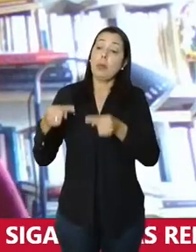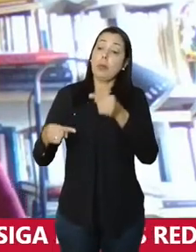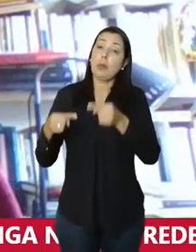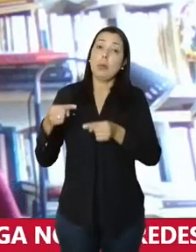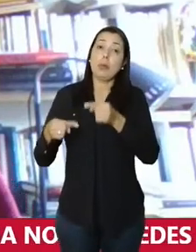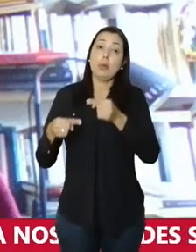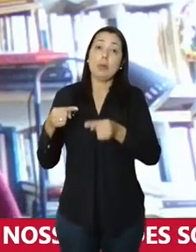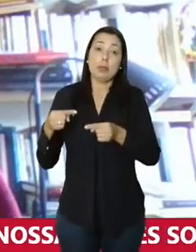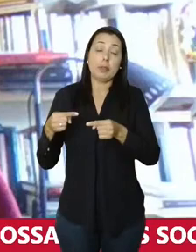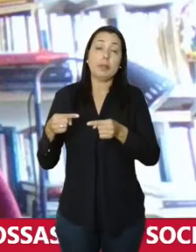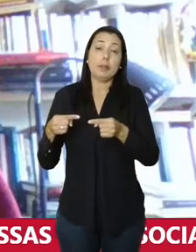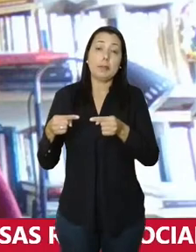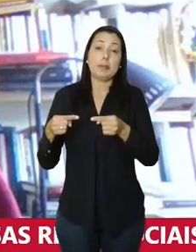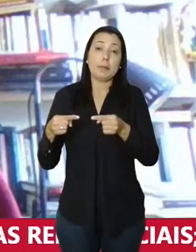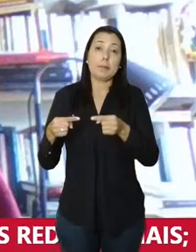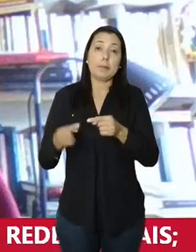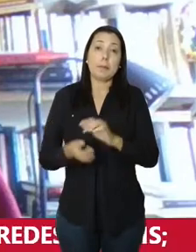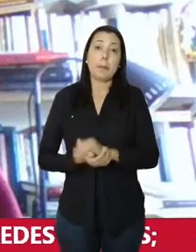políticas